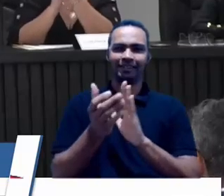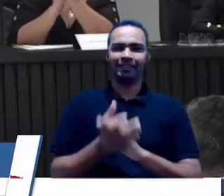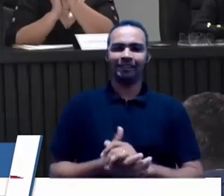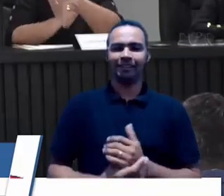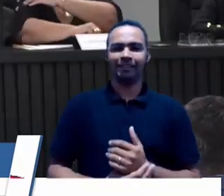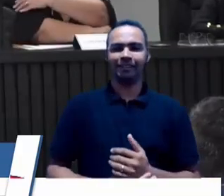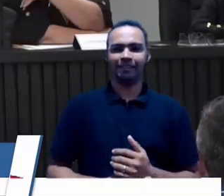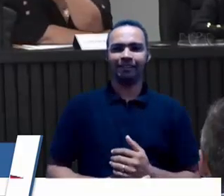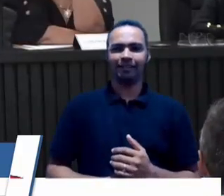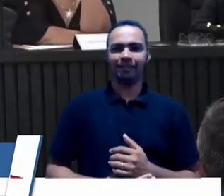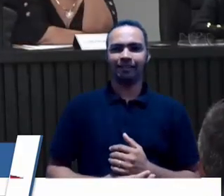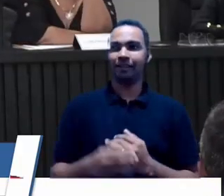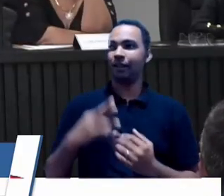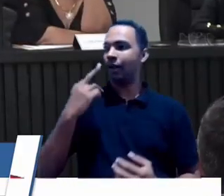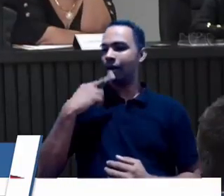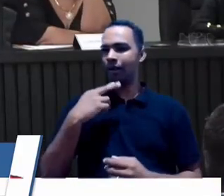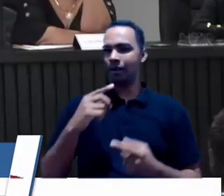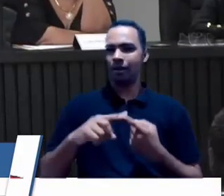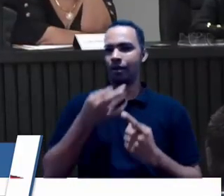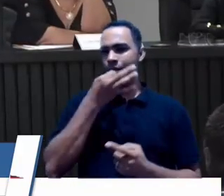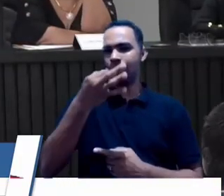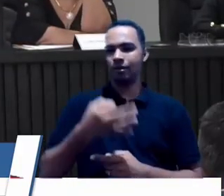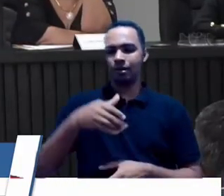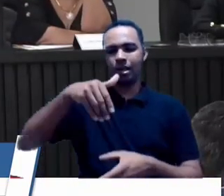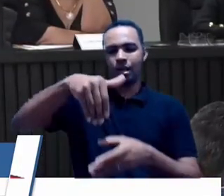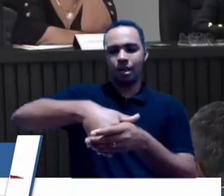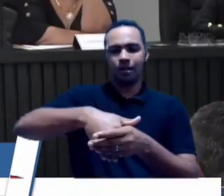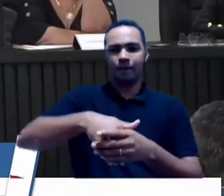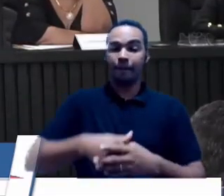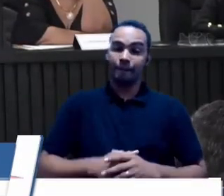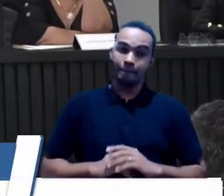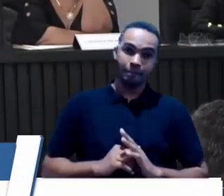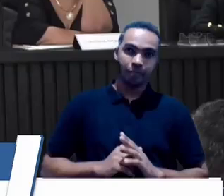Ronaldo Carvalho, em justificativo de voto. Doutor Assir,